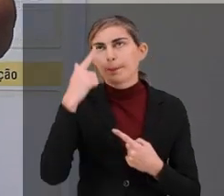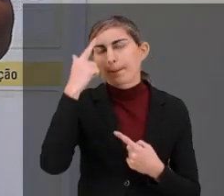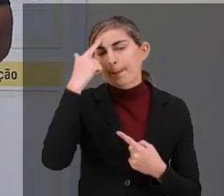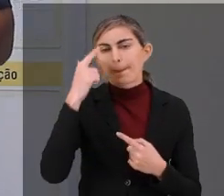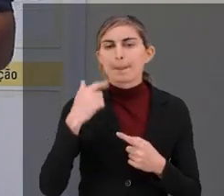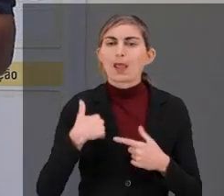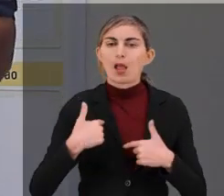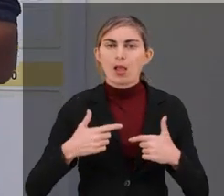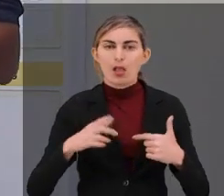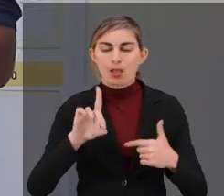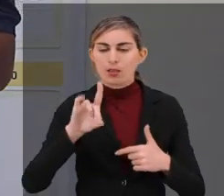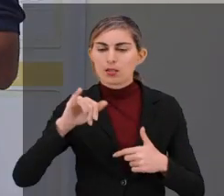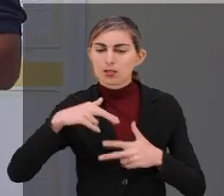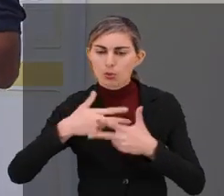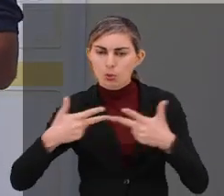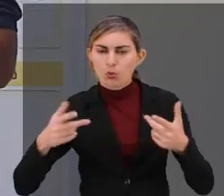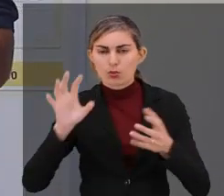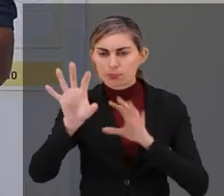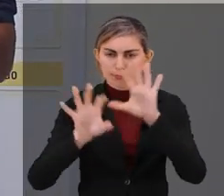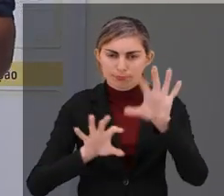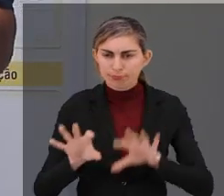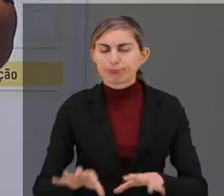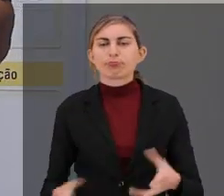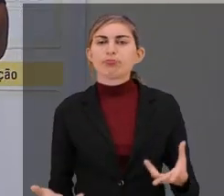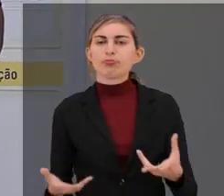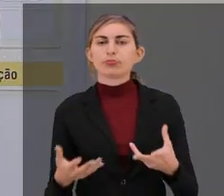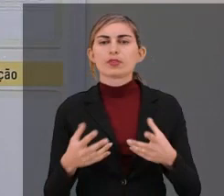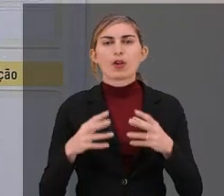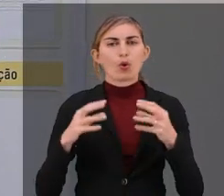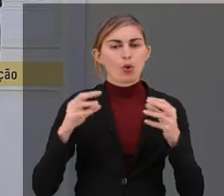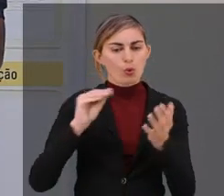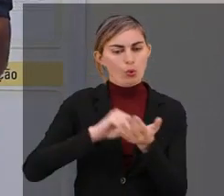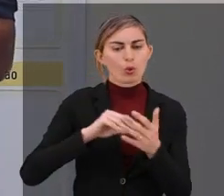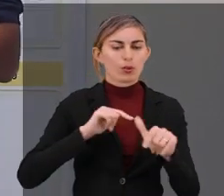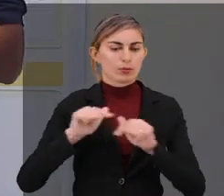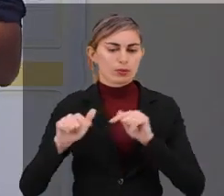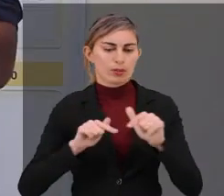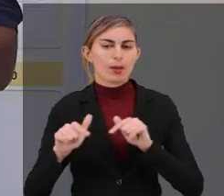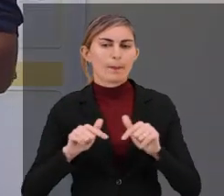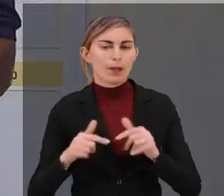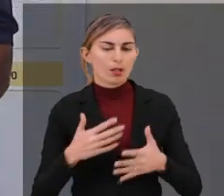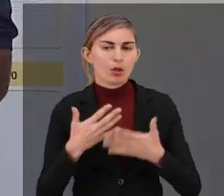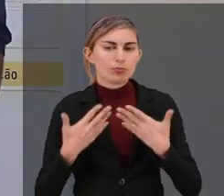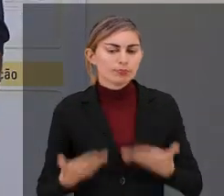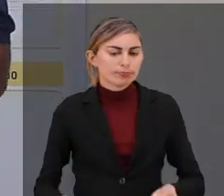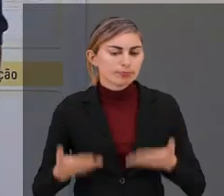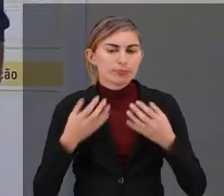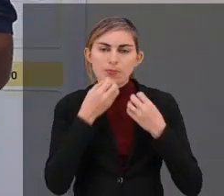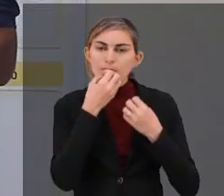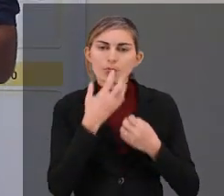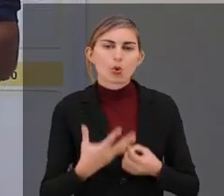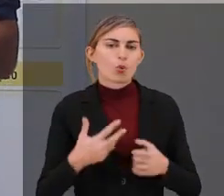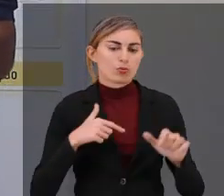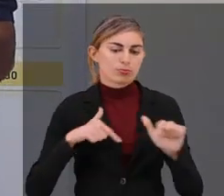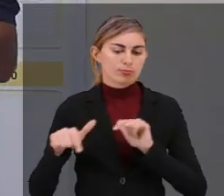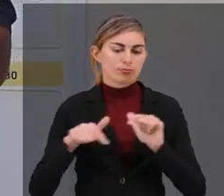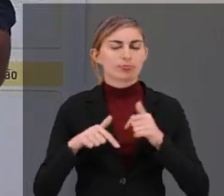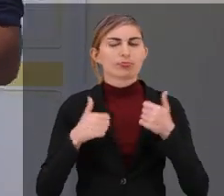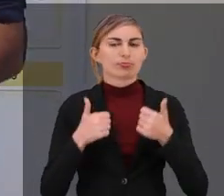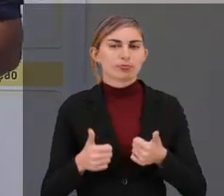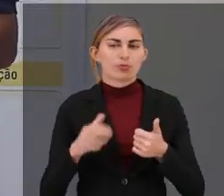de dispositivos ou equipamentos que vão colocar o trabalhador numa posição mais confortável para fazer a atividade.